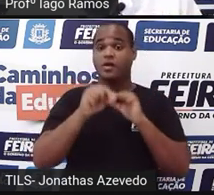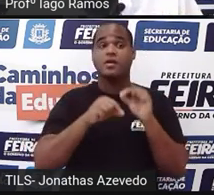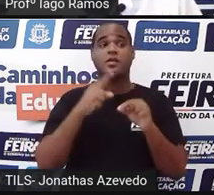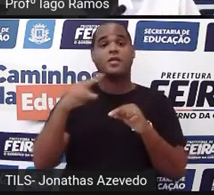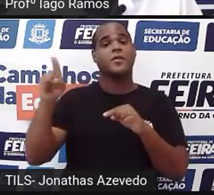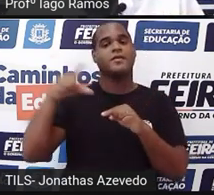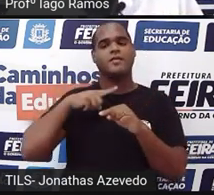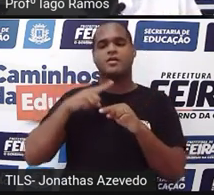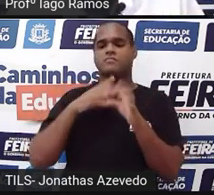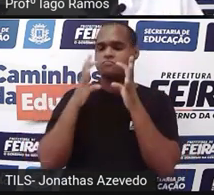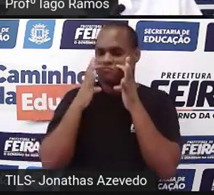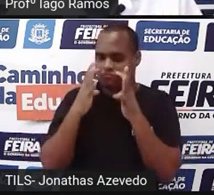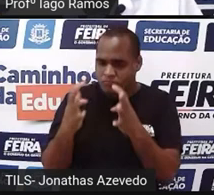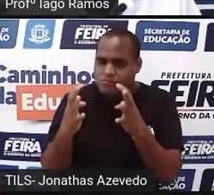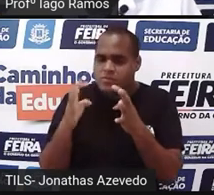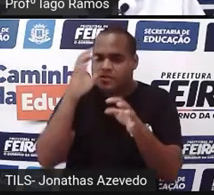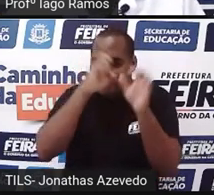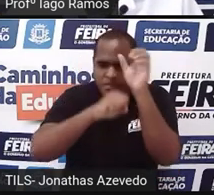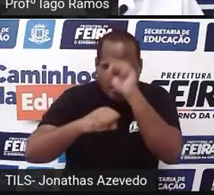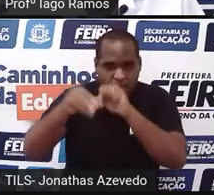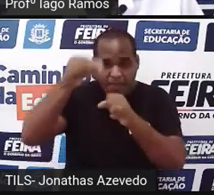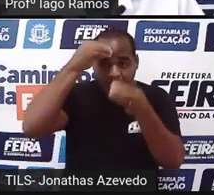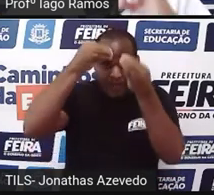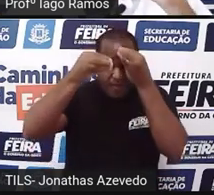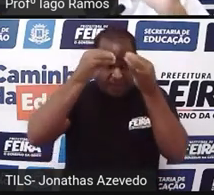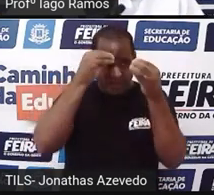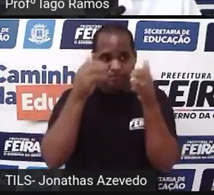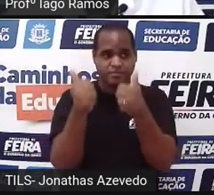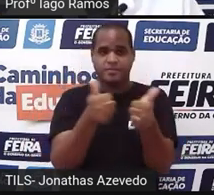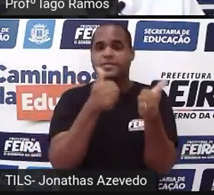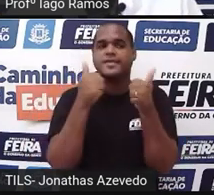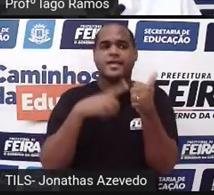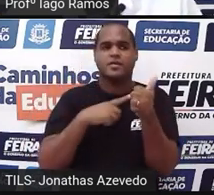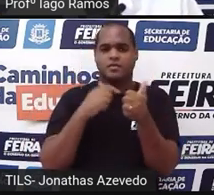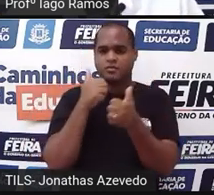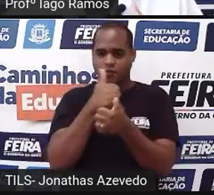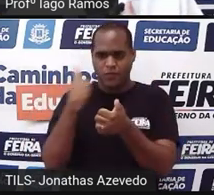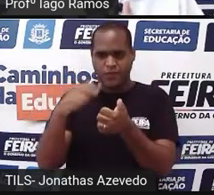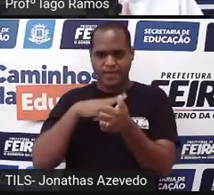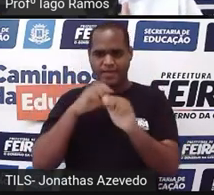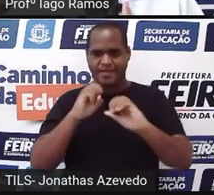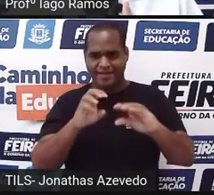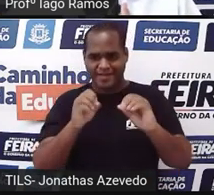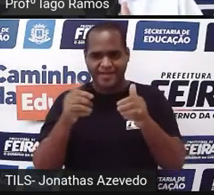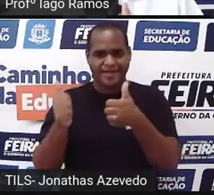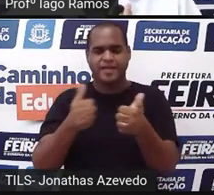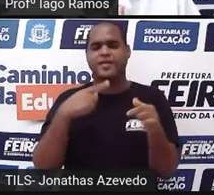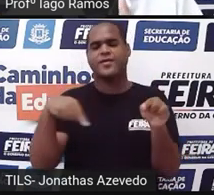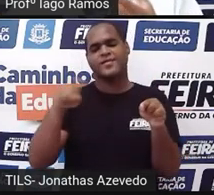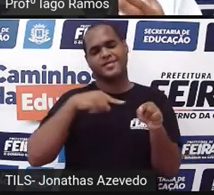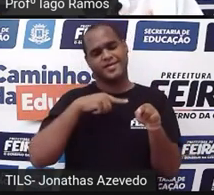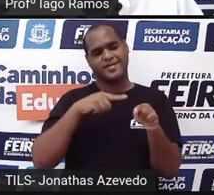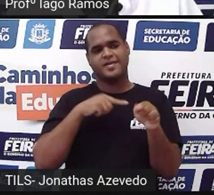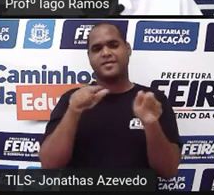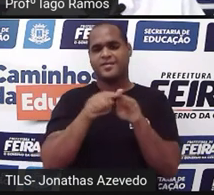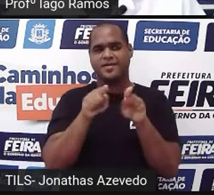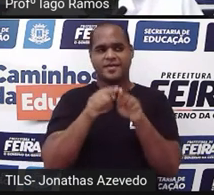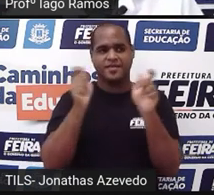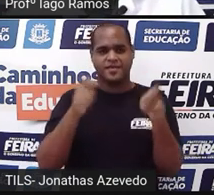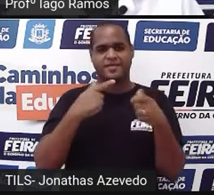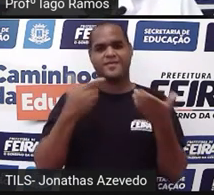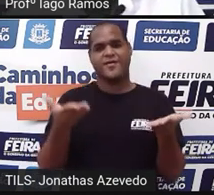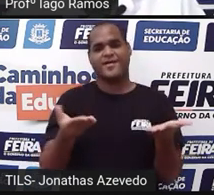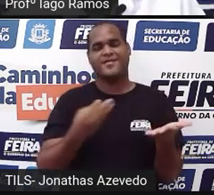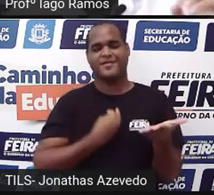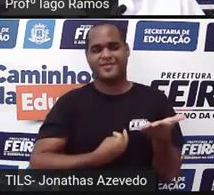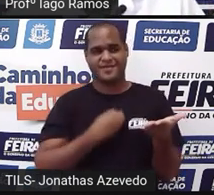depois você mesmo houve para ter esse registro tá bom curtir a nossa aula aqui a gente Curtiu bastante mas a gente